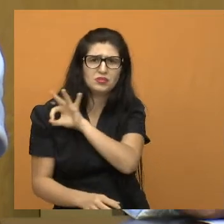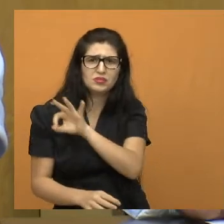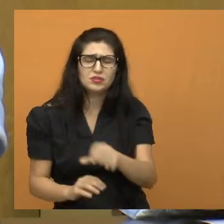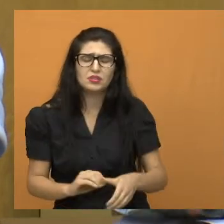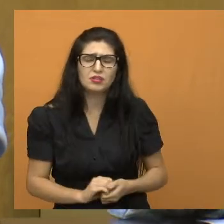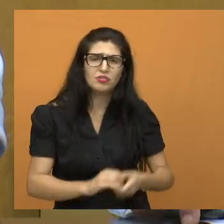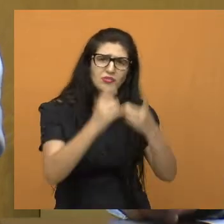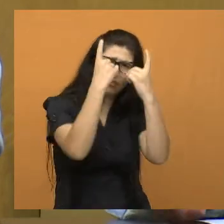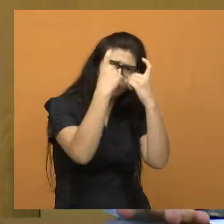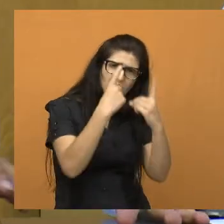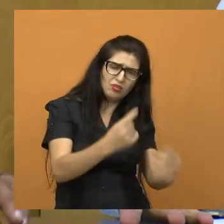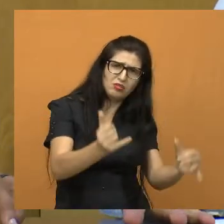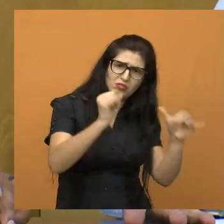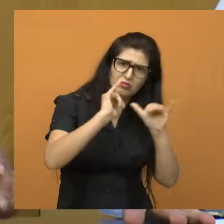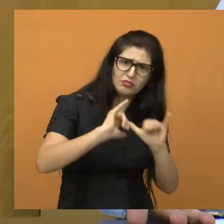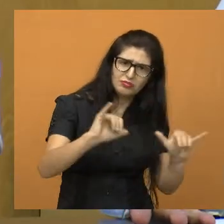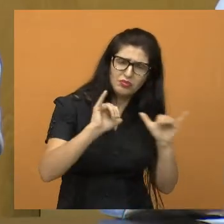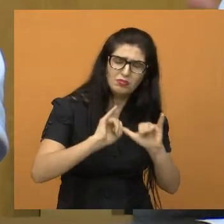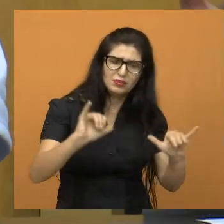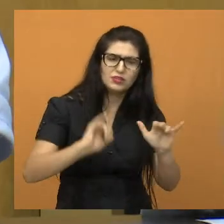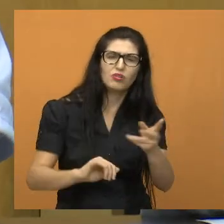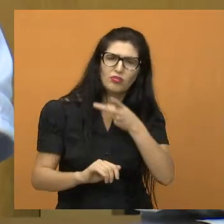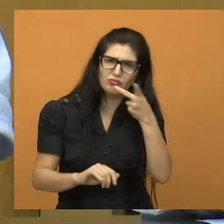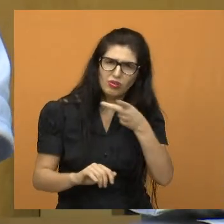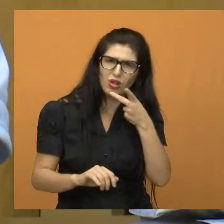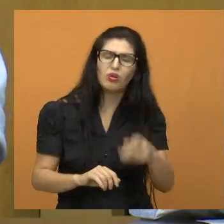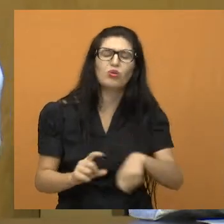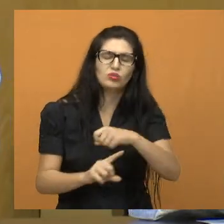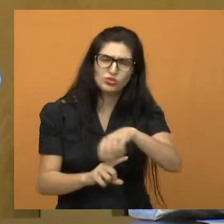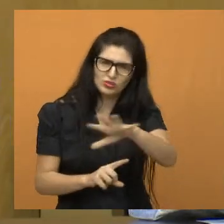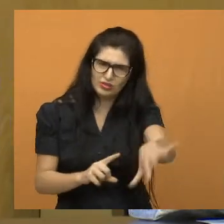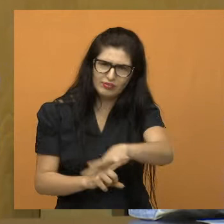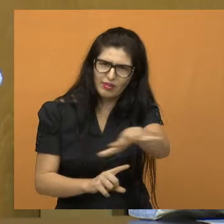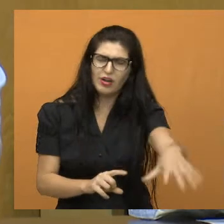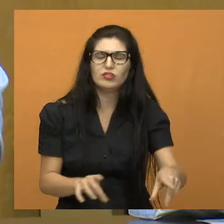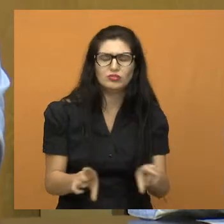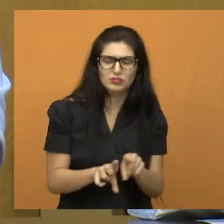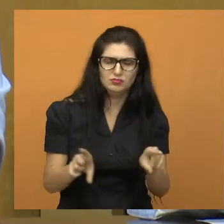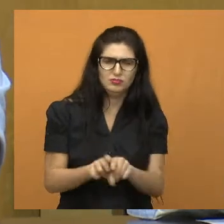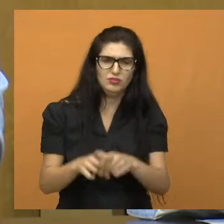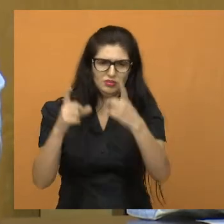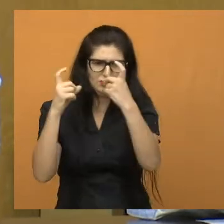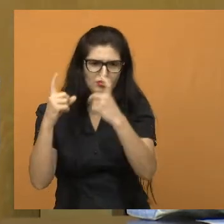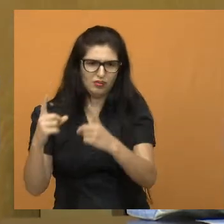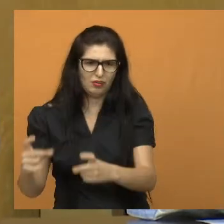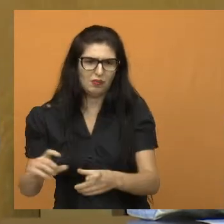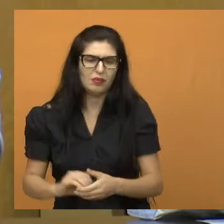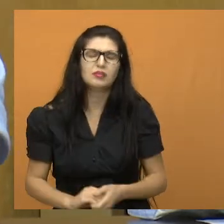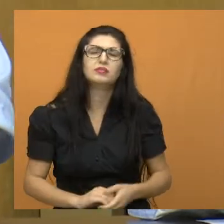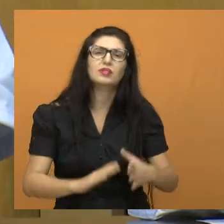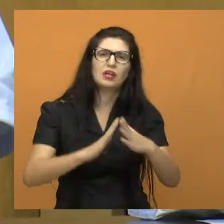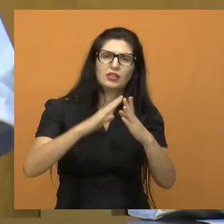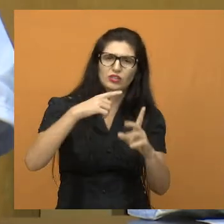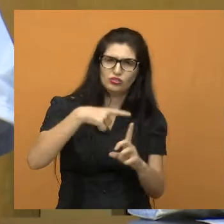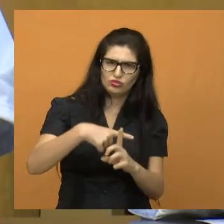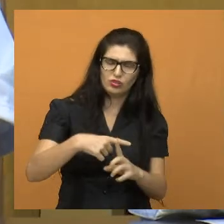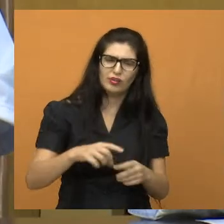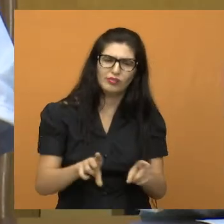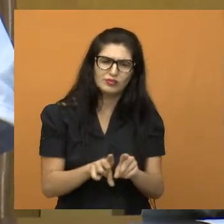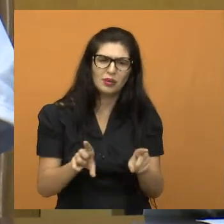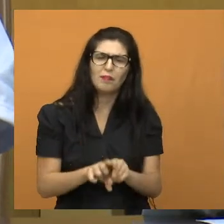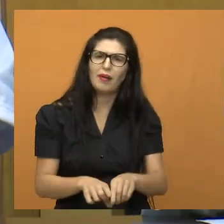A violência da informação, a que eu já falei, né, dos meios sociais. A violência na religião,